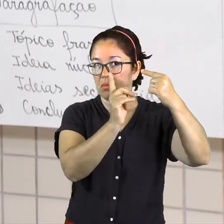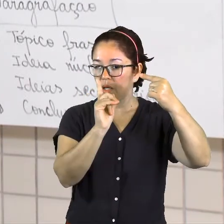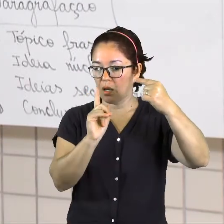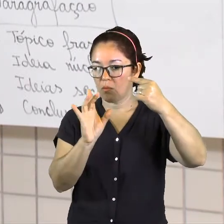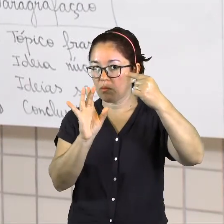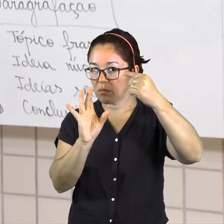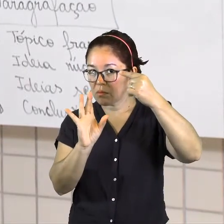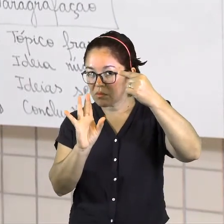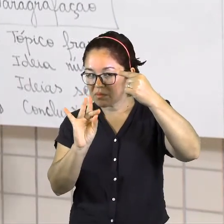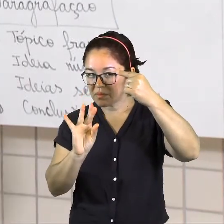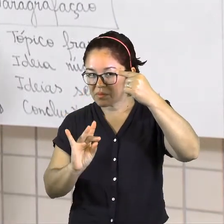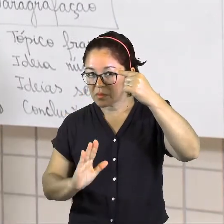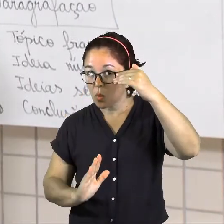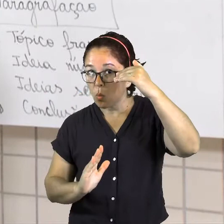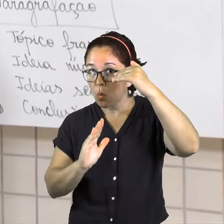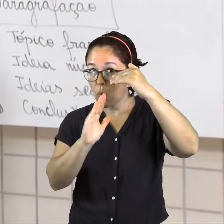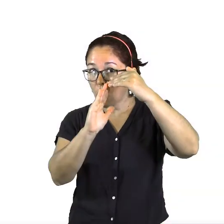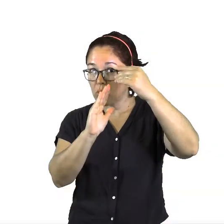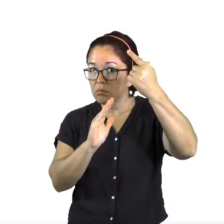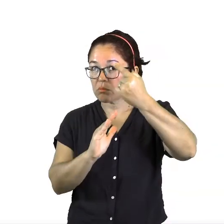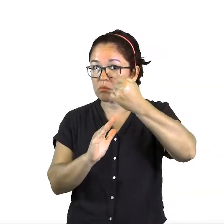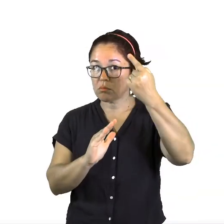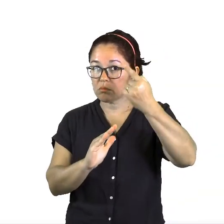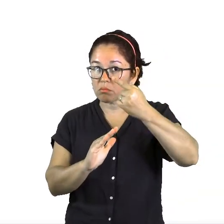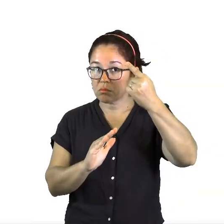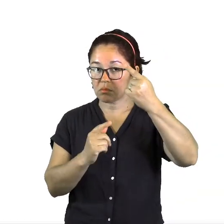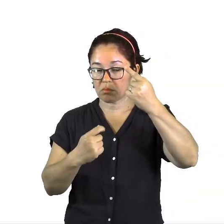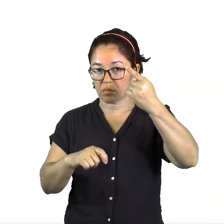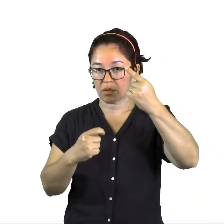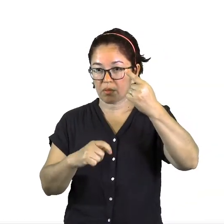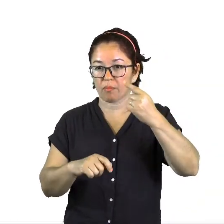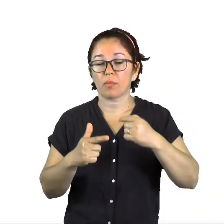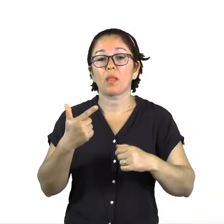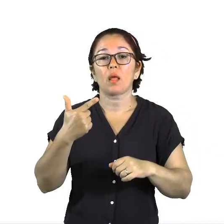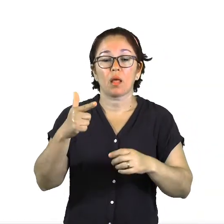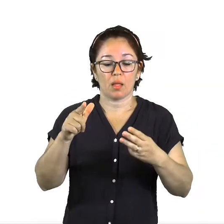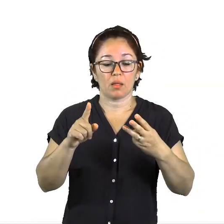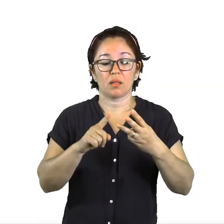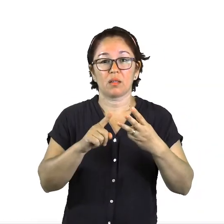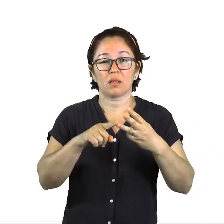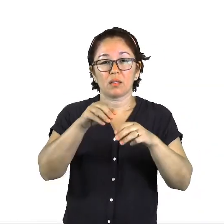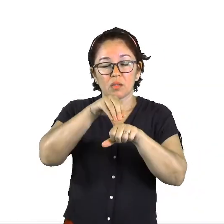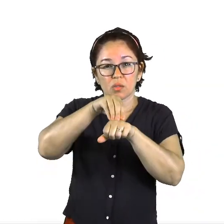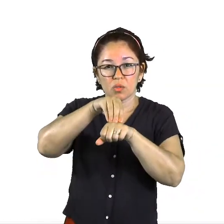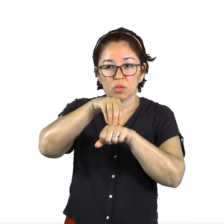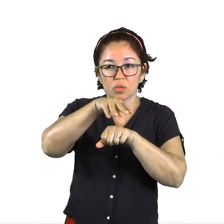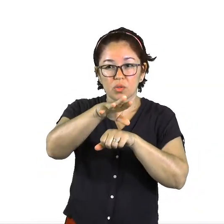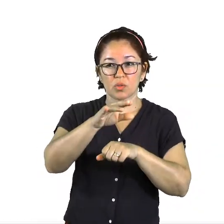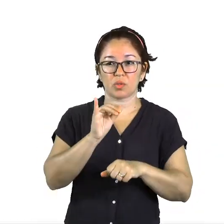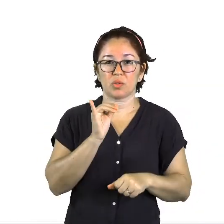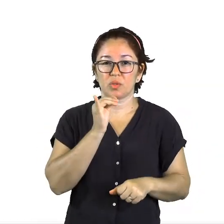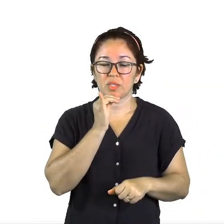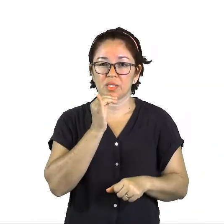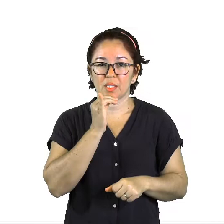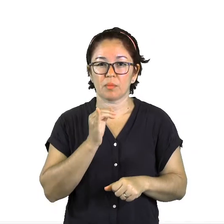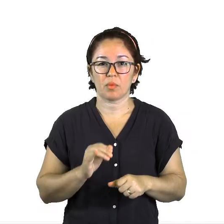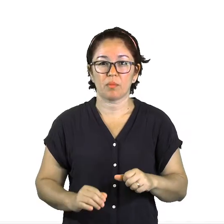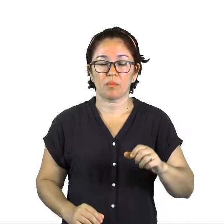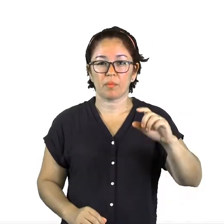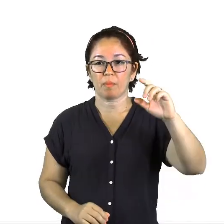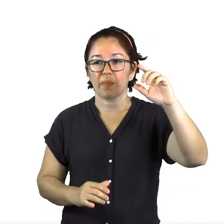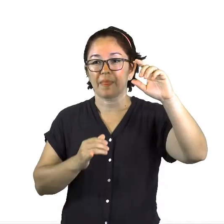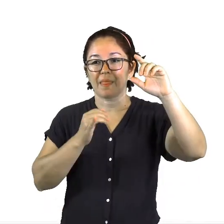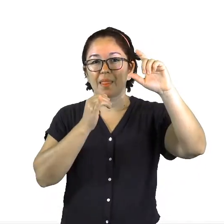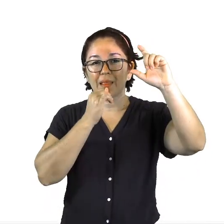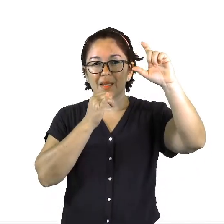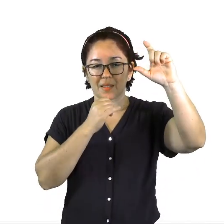E aí, mais uma dica, olha só o que ele fala. Para iniciar seu parágrafo, apresente o tópico frasal, que é o que eu disse